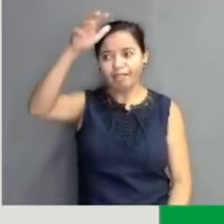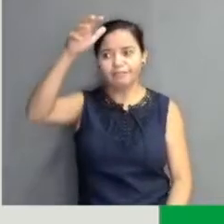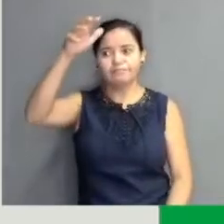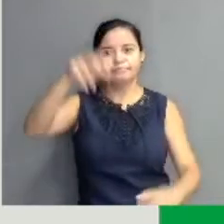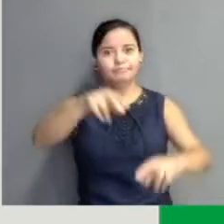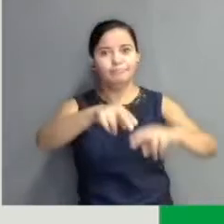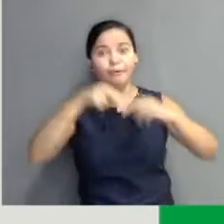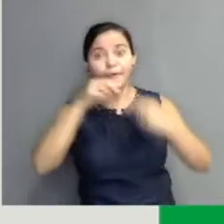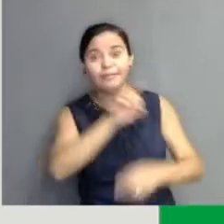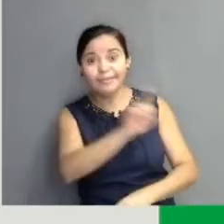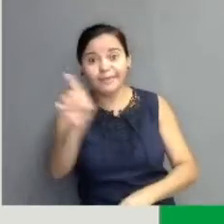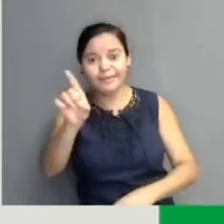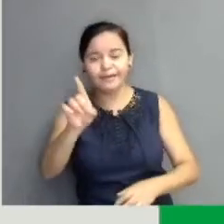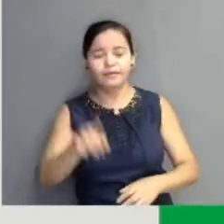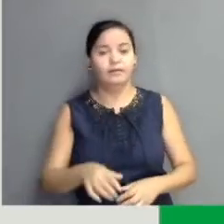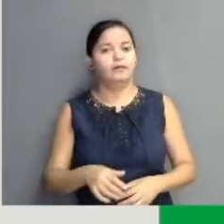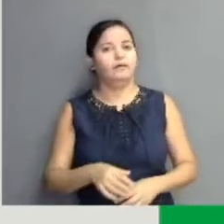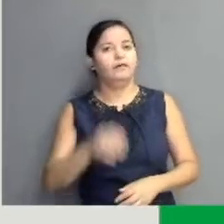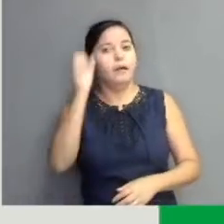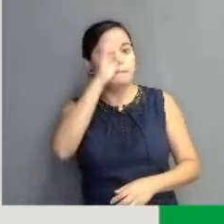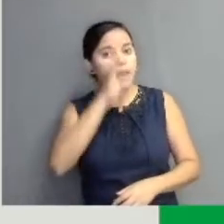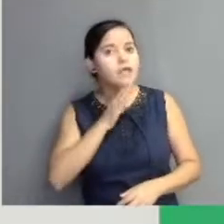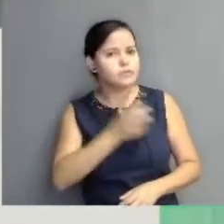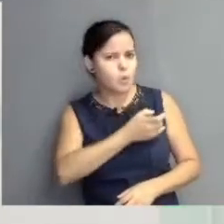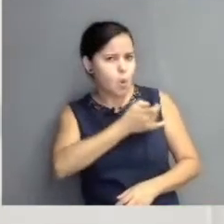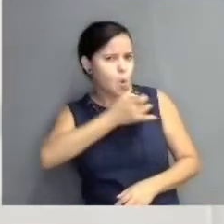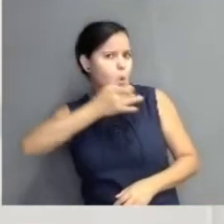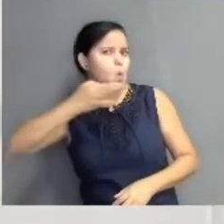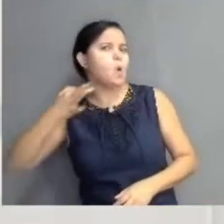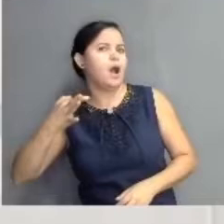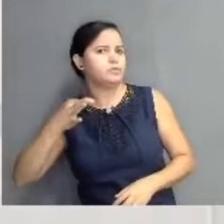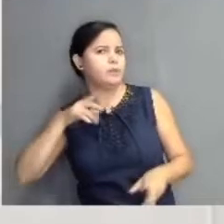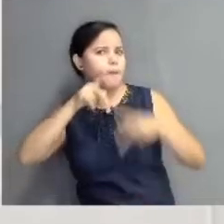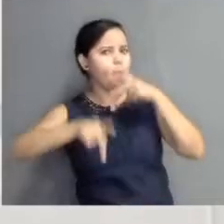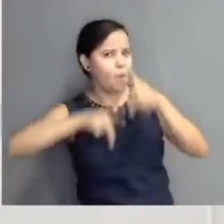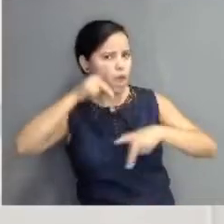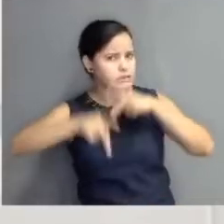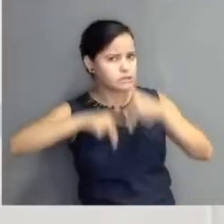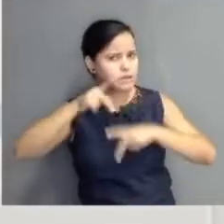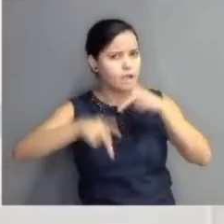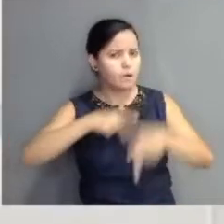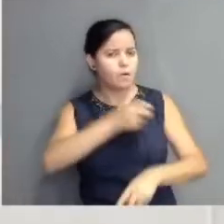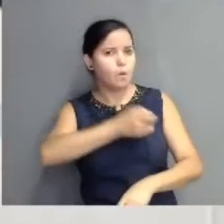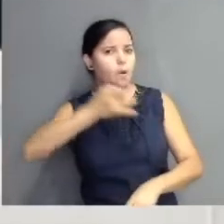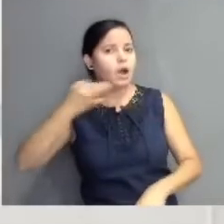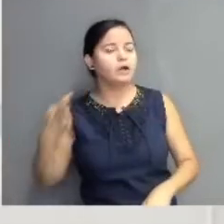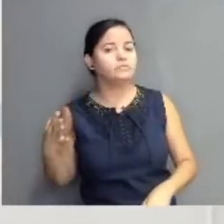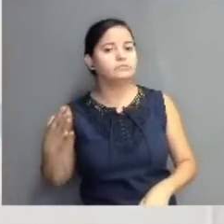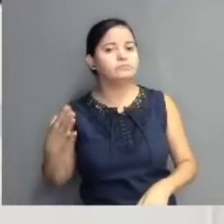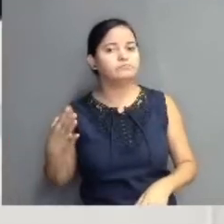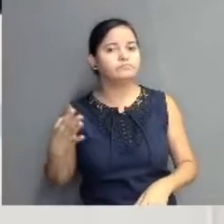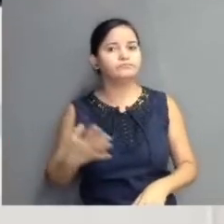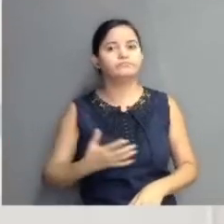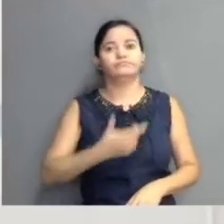E lembrando que o Brasil a gente tem em torno de quantos habitantes, segundo os últimos dados lá do IBGE?